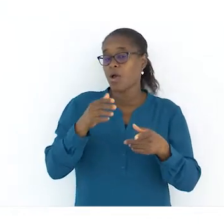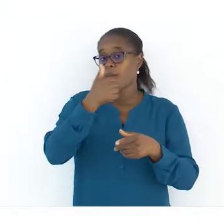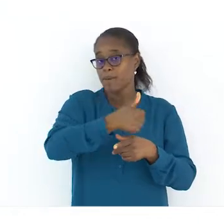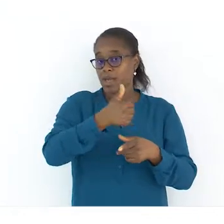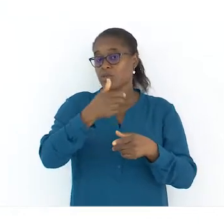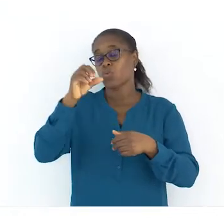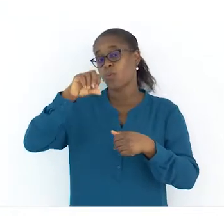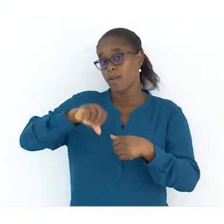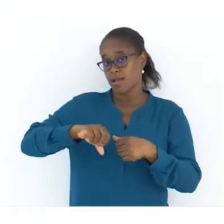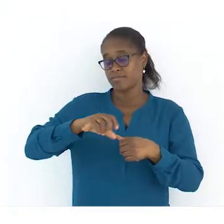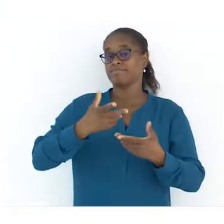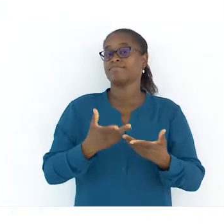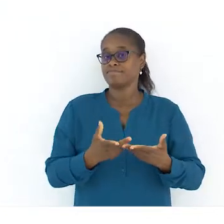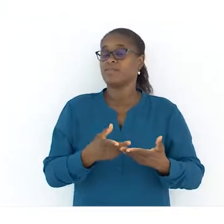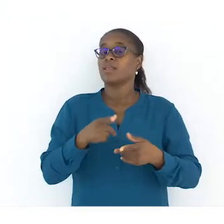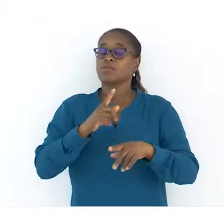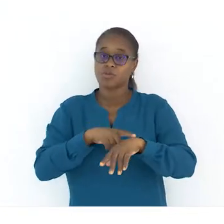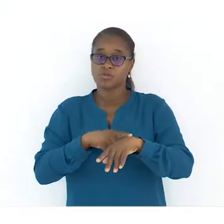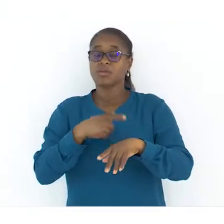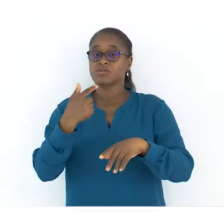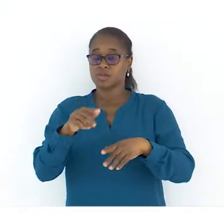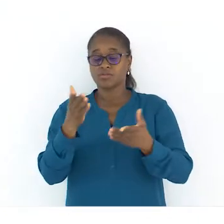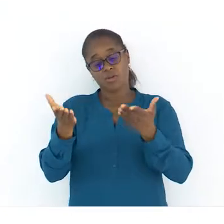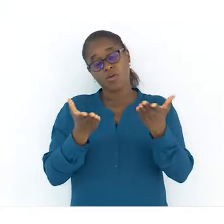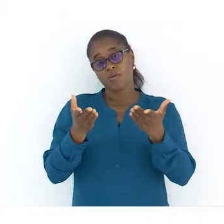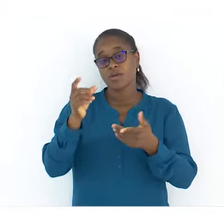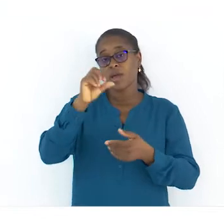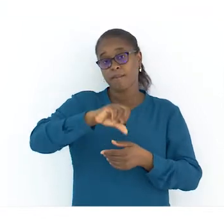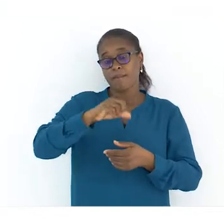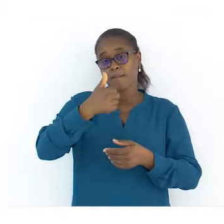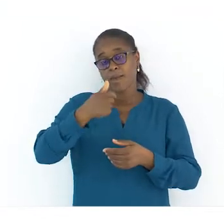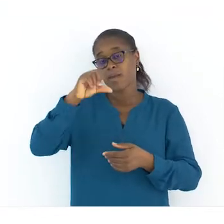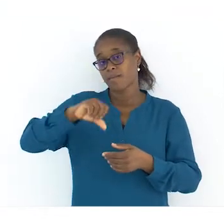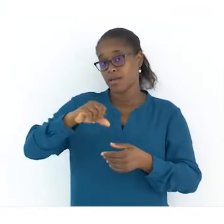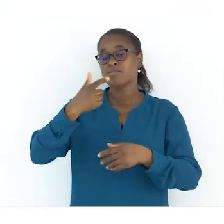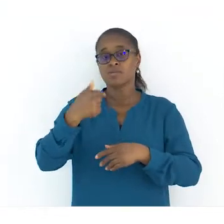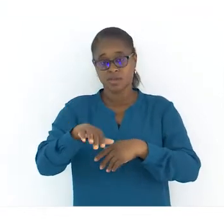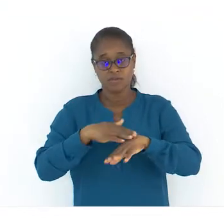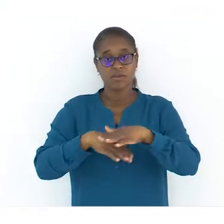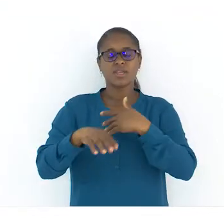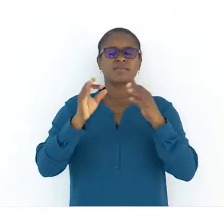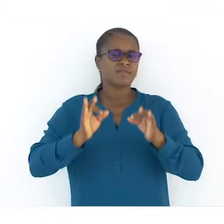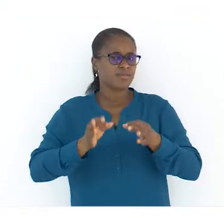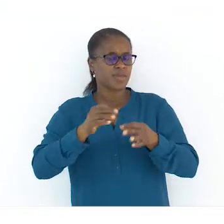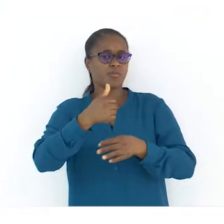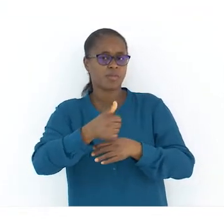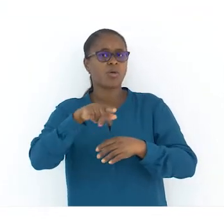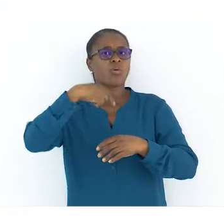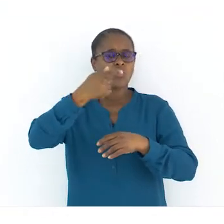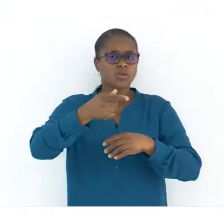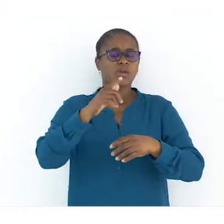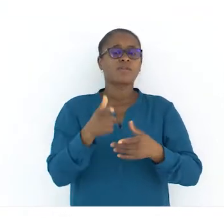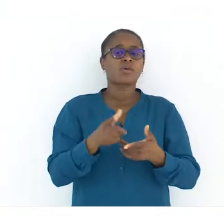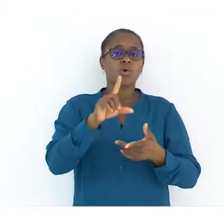que distinguimos o bem e o mal, devemos praticar sempre o bem. O outro ponto tem a ver com a lúdica, ou